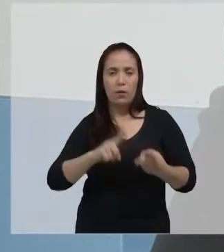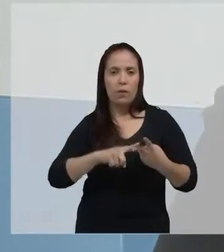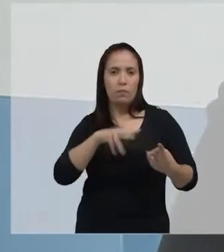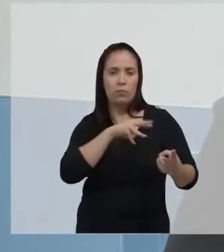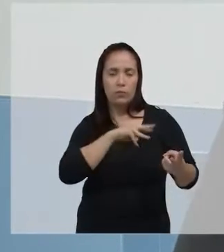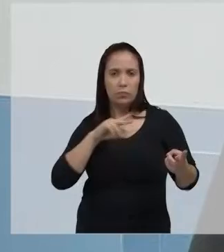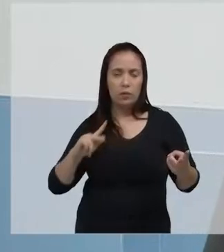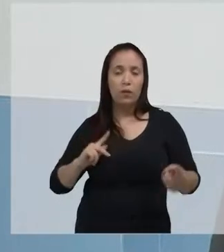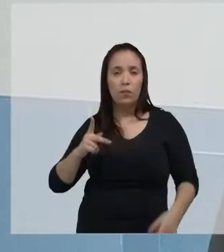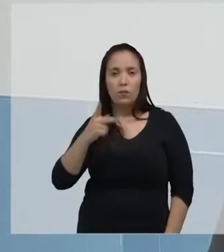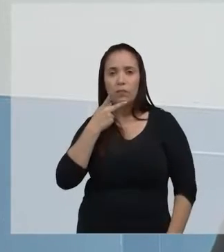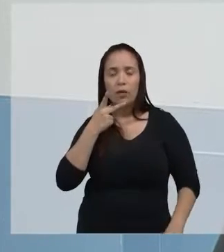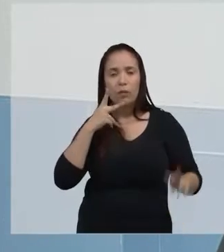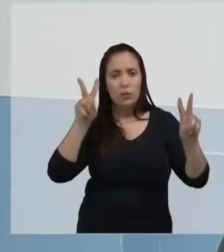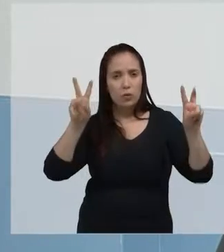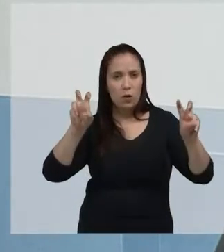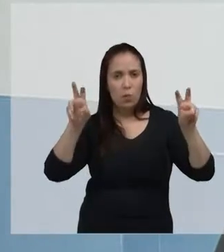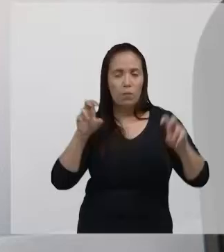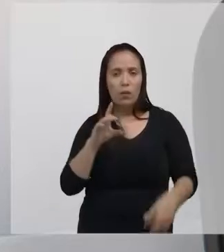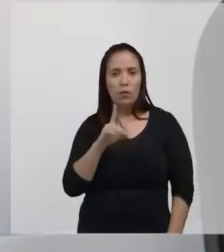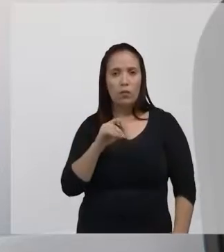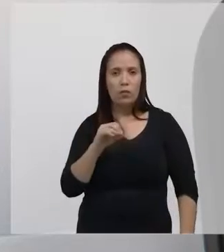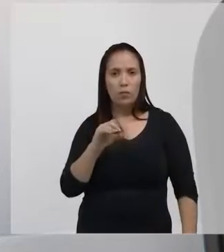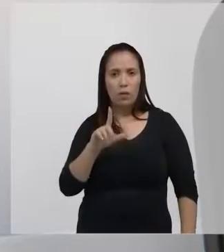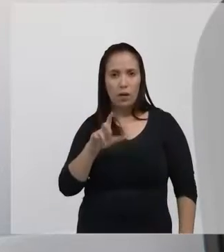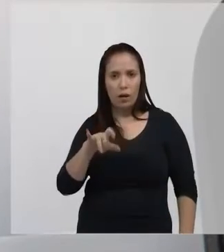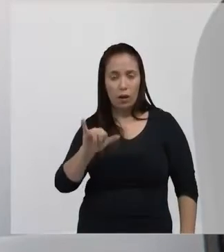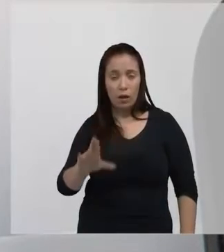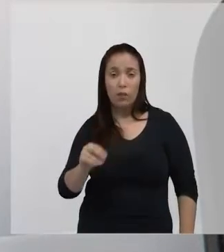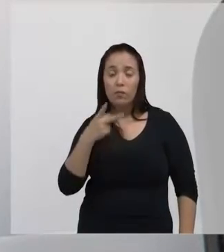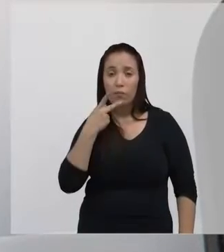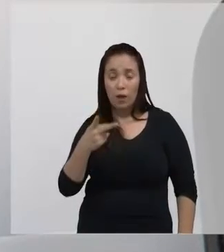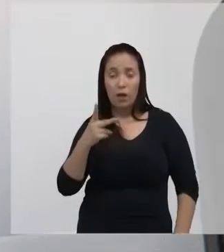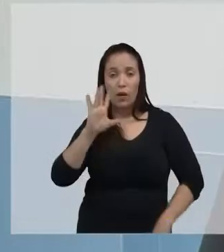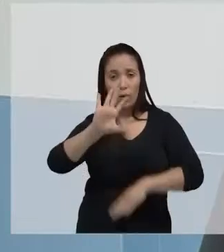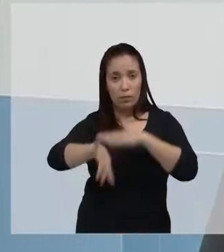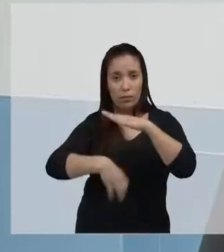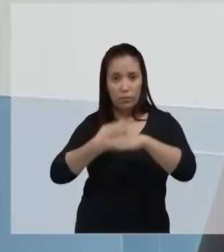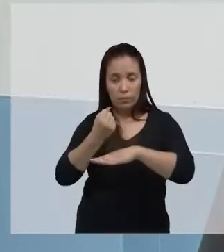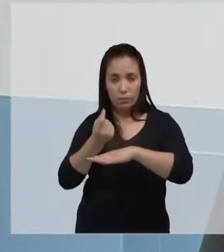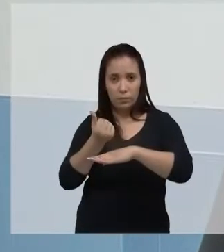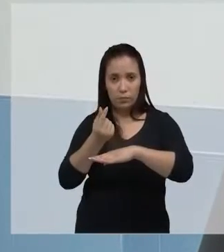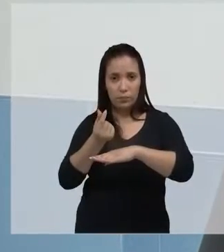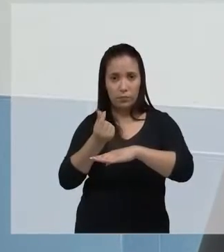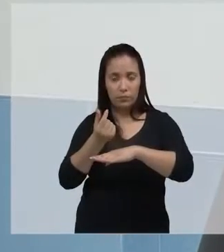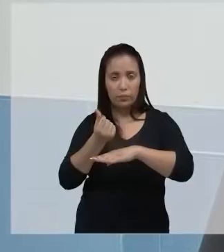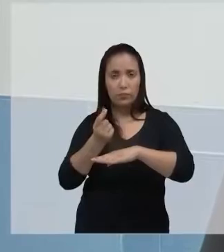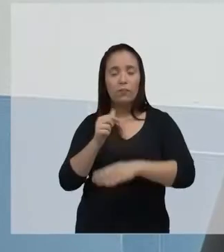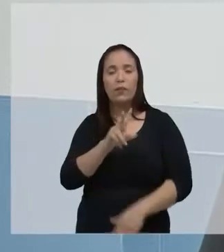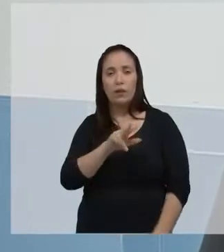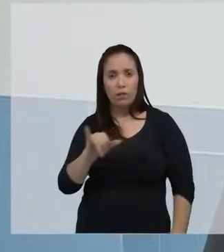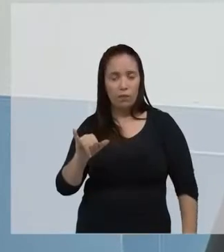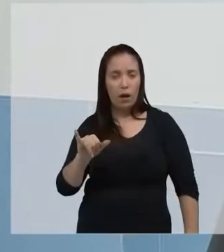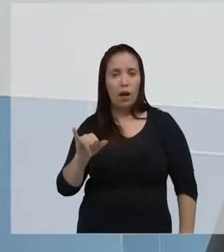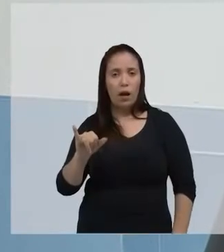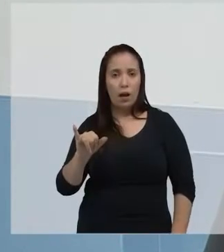Público, essa história dos doleiros, Luiz, diz que a Operação Lava Jato vai ficar é reduzida a nada em relação